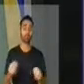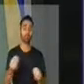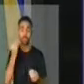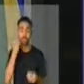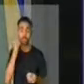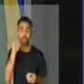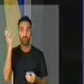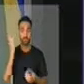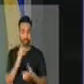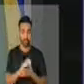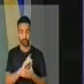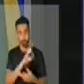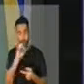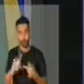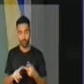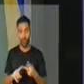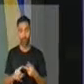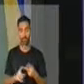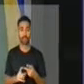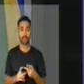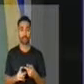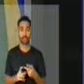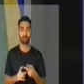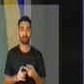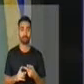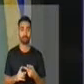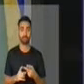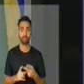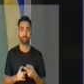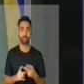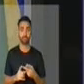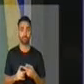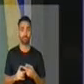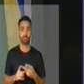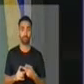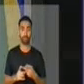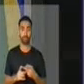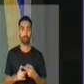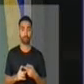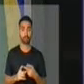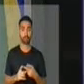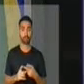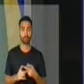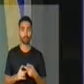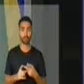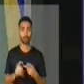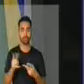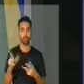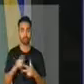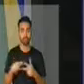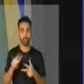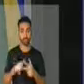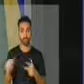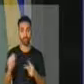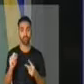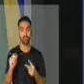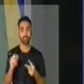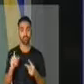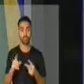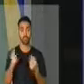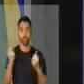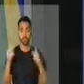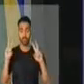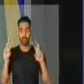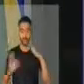uma solução. E o segundo deles, um outro problema que a gente também precisa enfrentar em relação ao teto. Ao